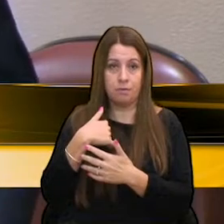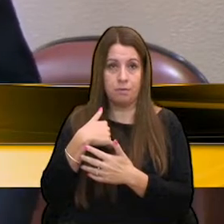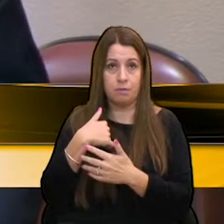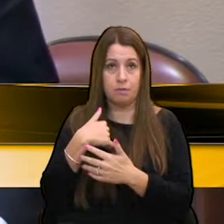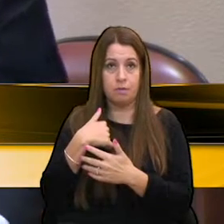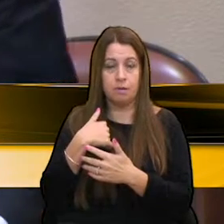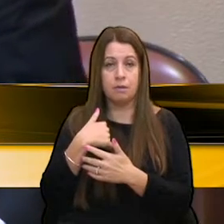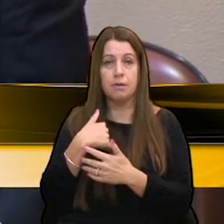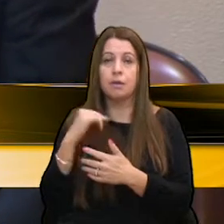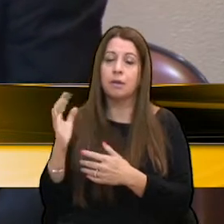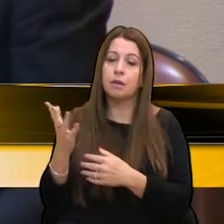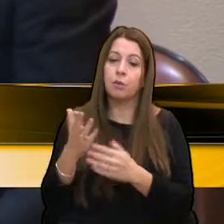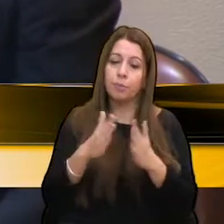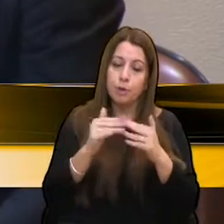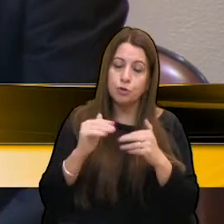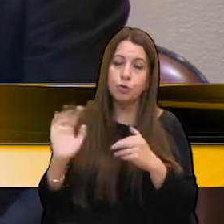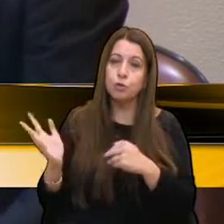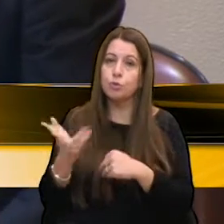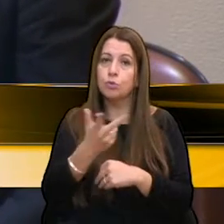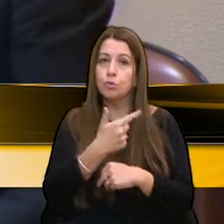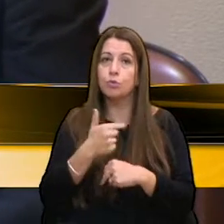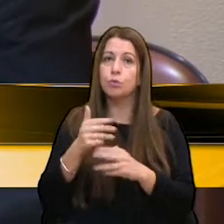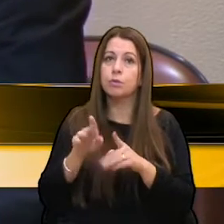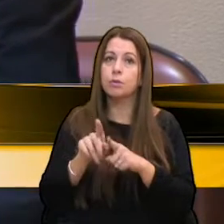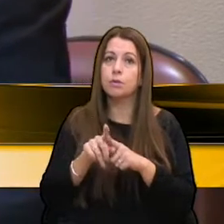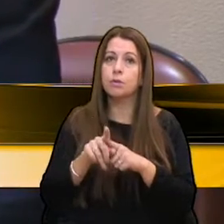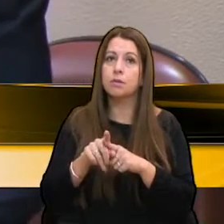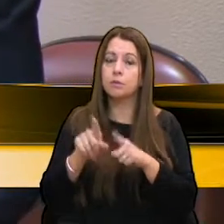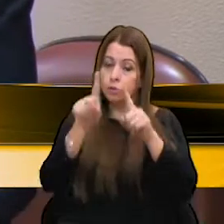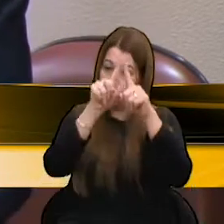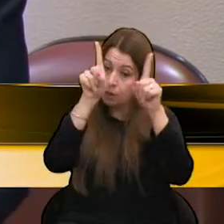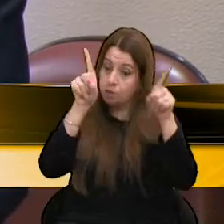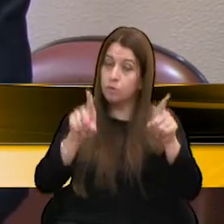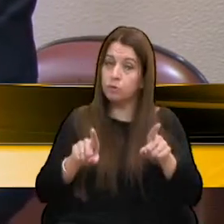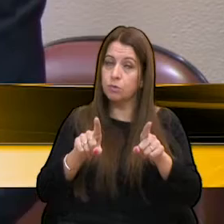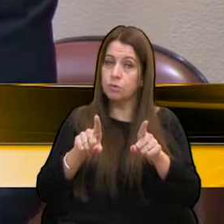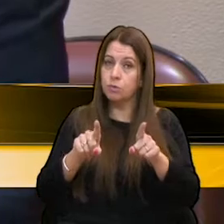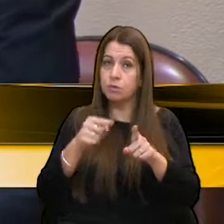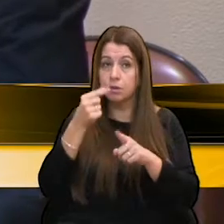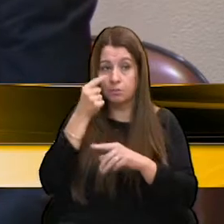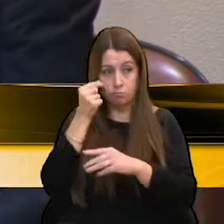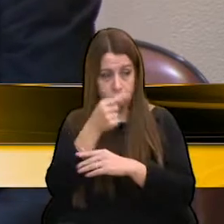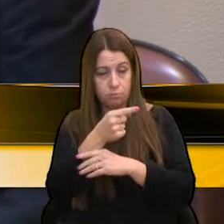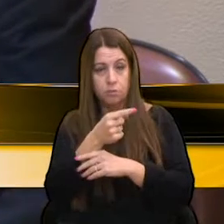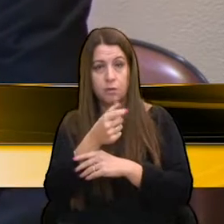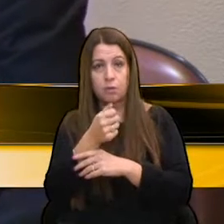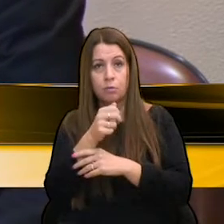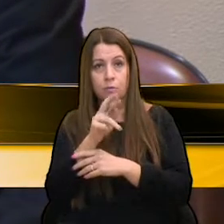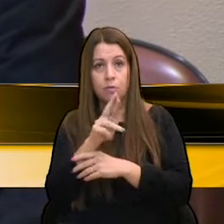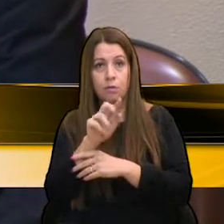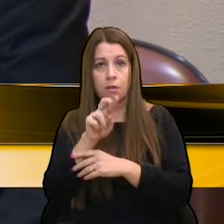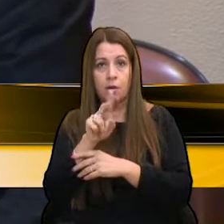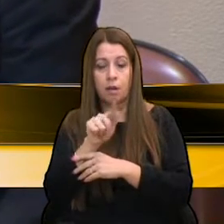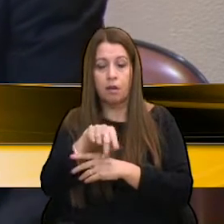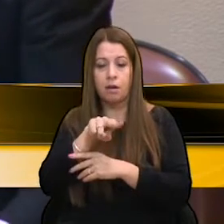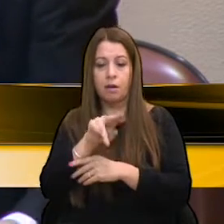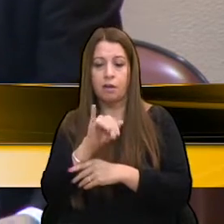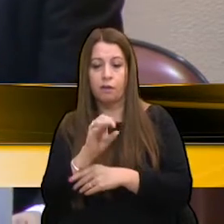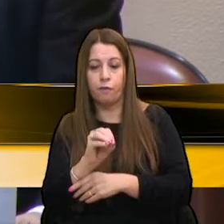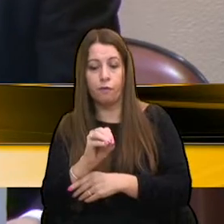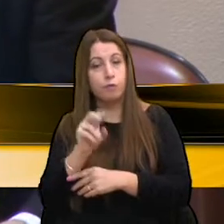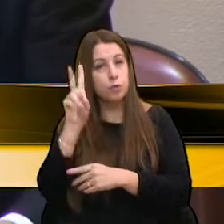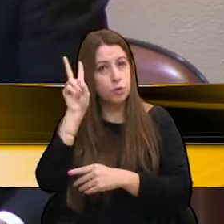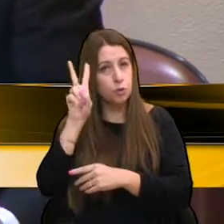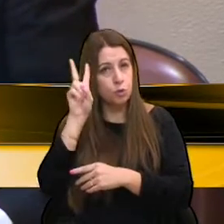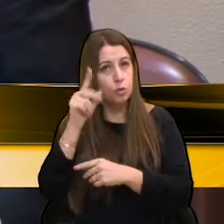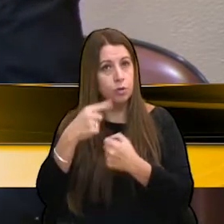um pleito, nobres pares, que foi solicitado por servidores, vereador Eloy, do arquivo histórico do município, que em